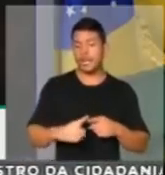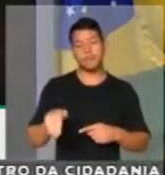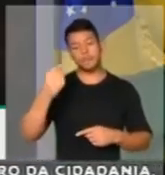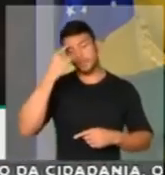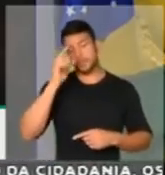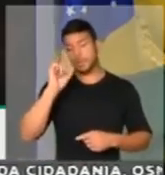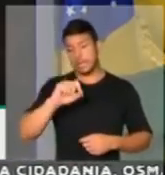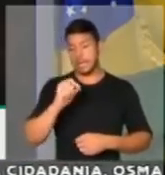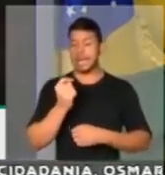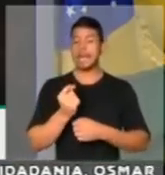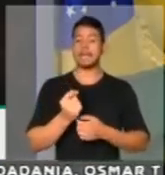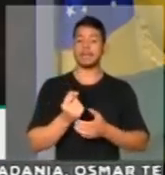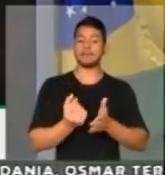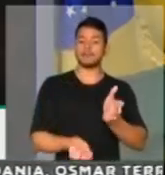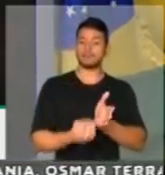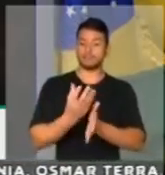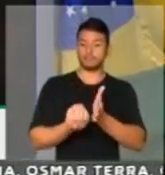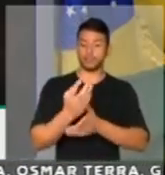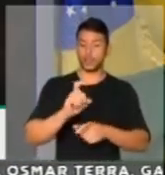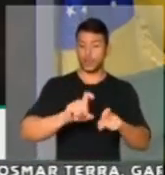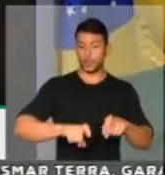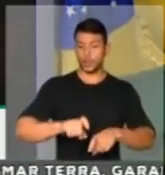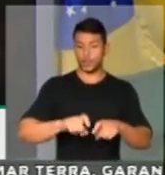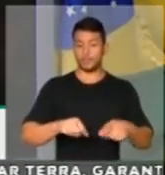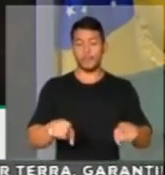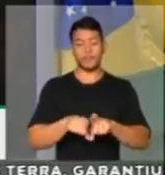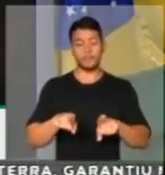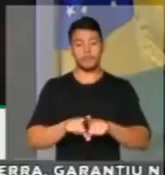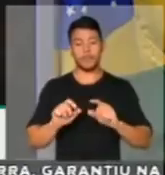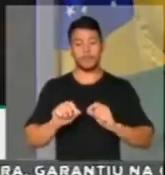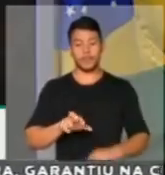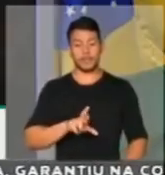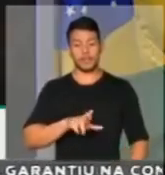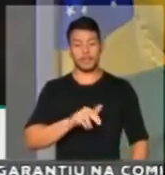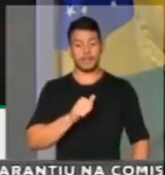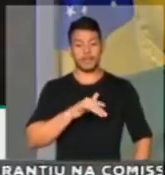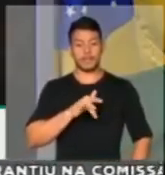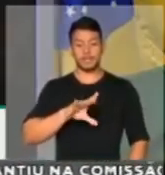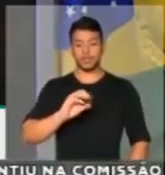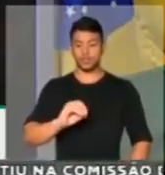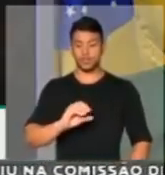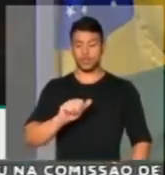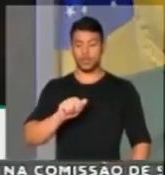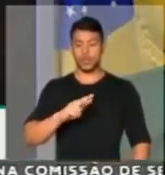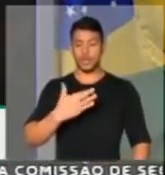de Arco Verde, em Pernambuco, que também foi beneficiada pelo mesmo subsídio, recebendo